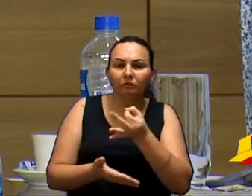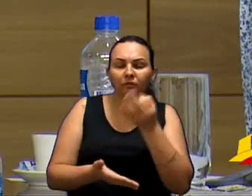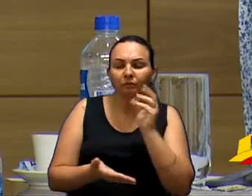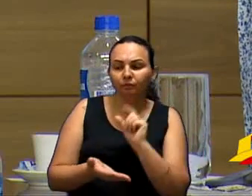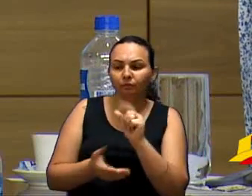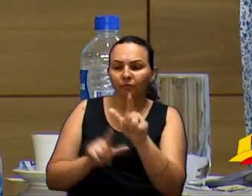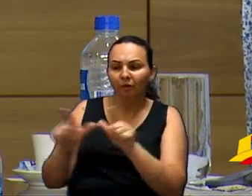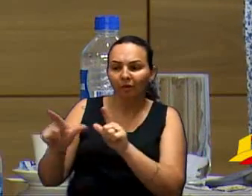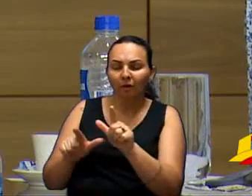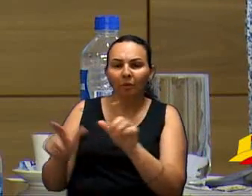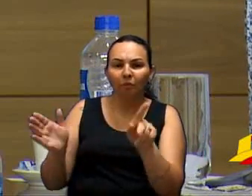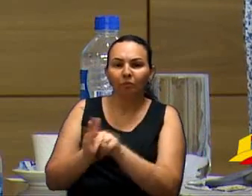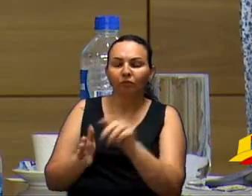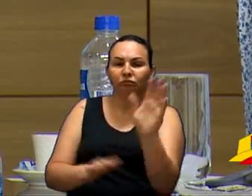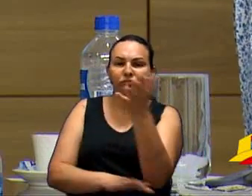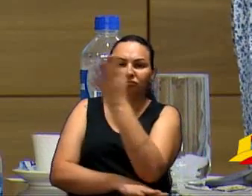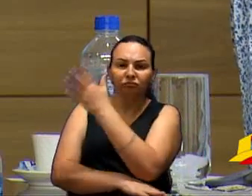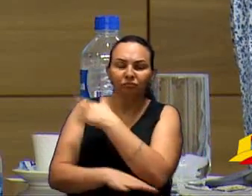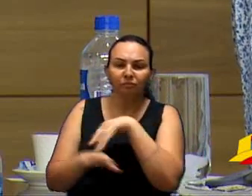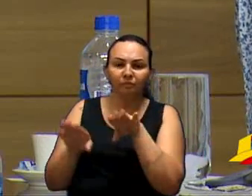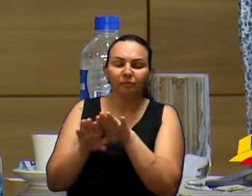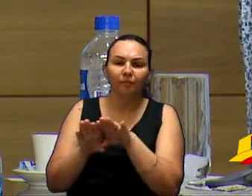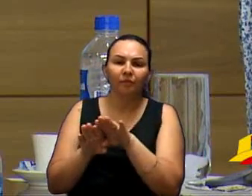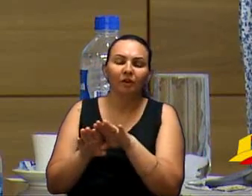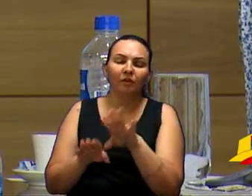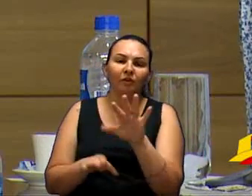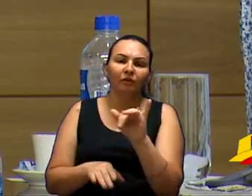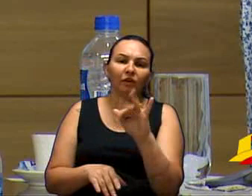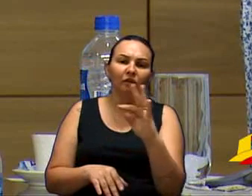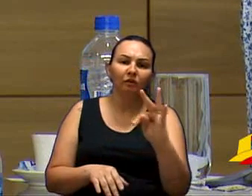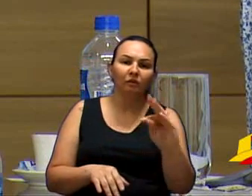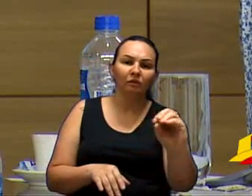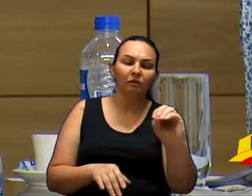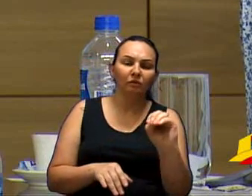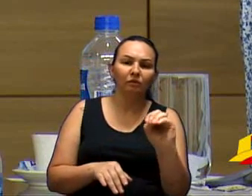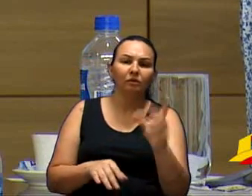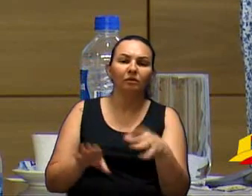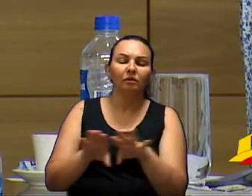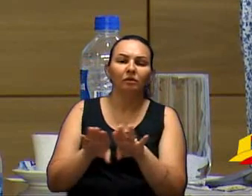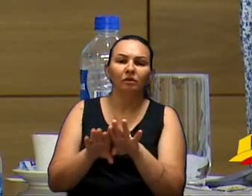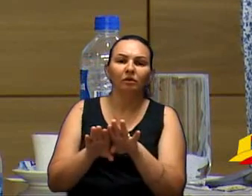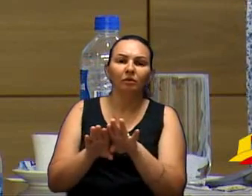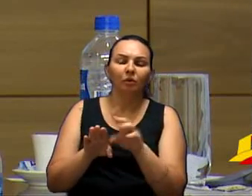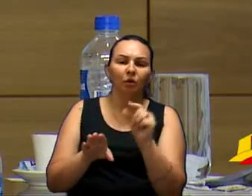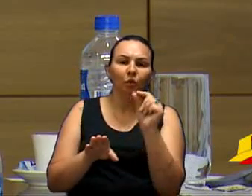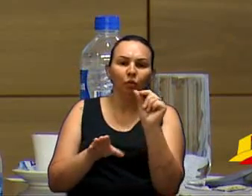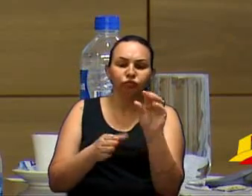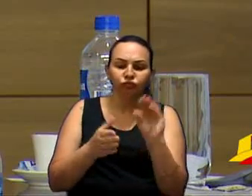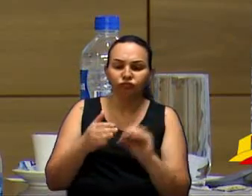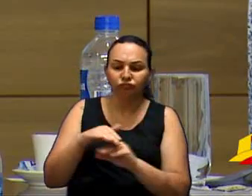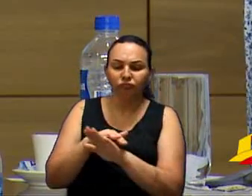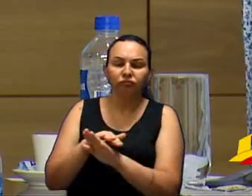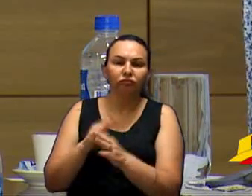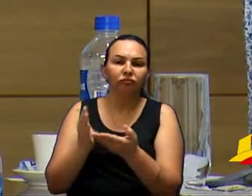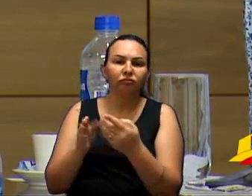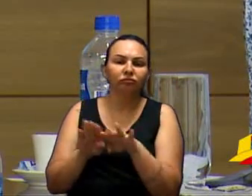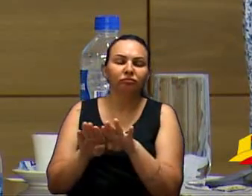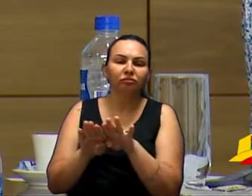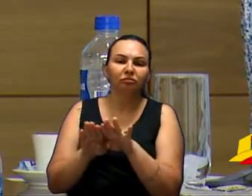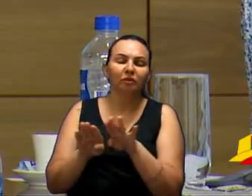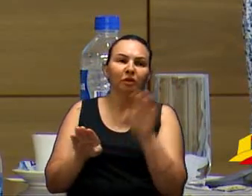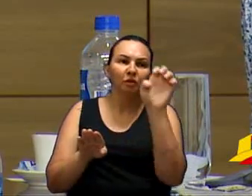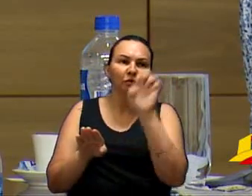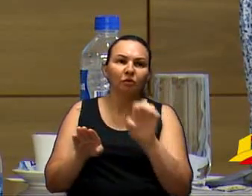o que pode ser trabalhada essa questão e temos o fehidro que é um é um fundo também estadual né é pra